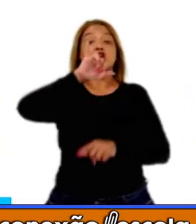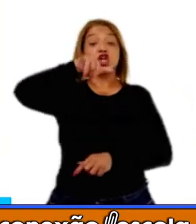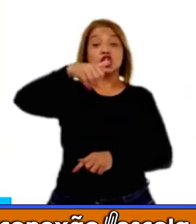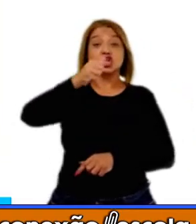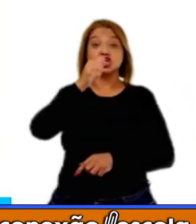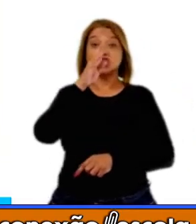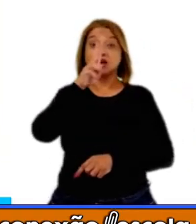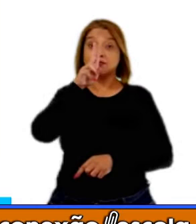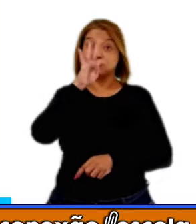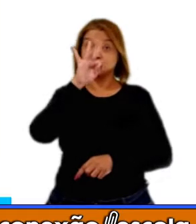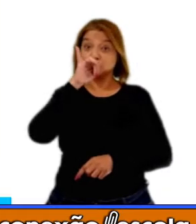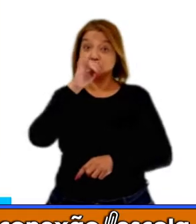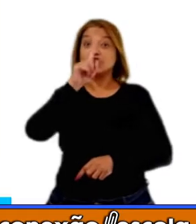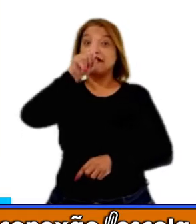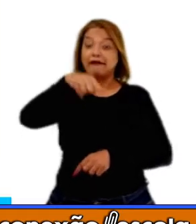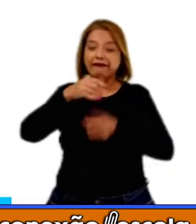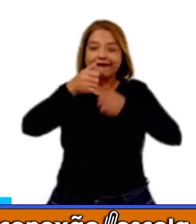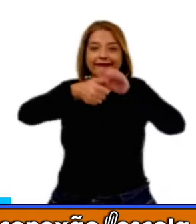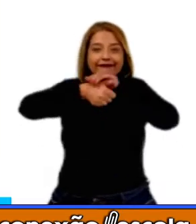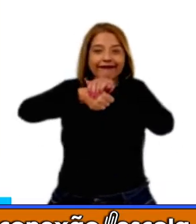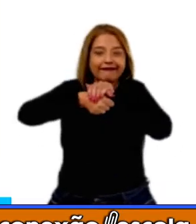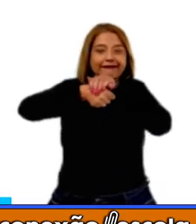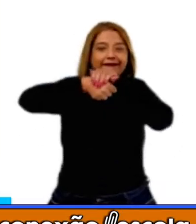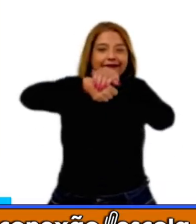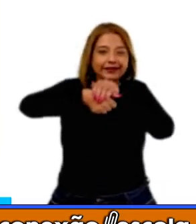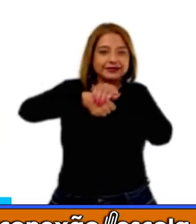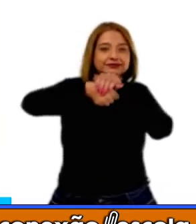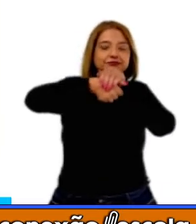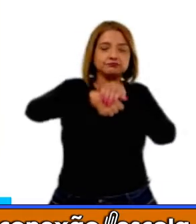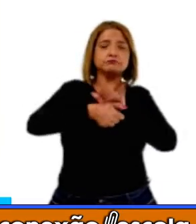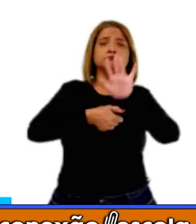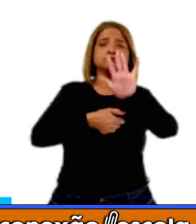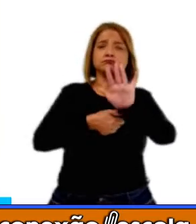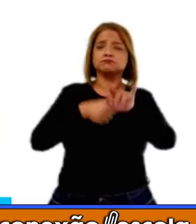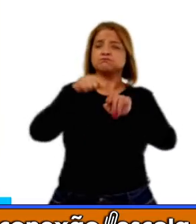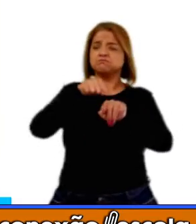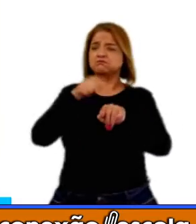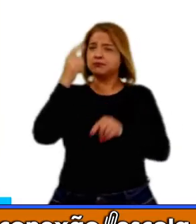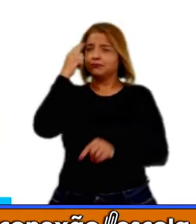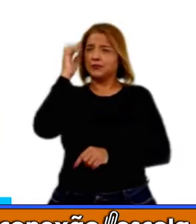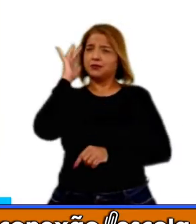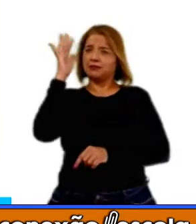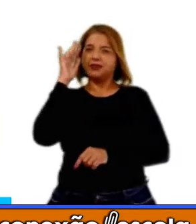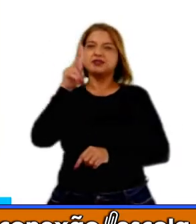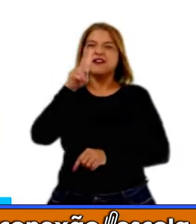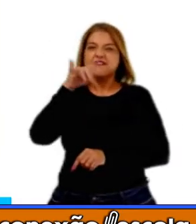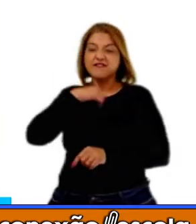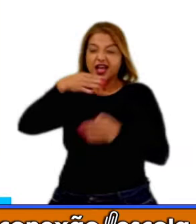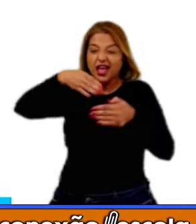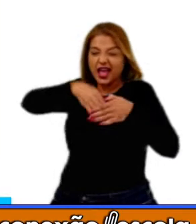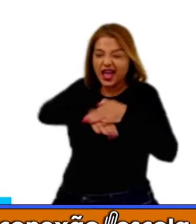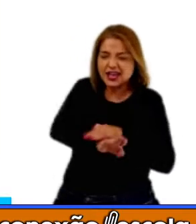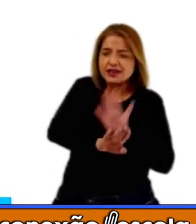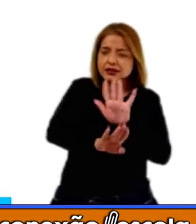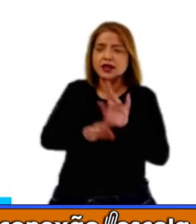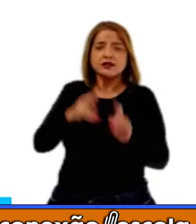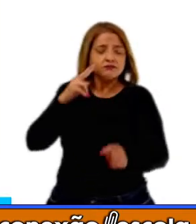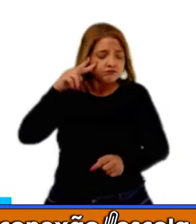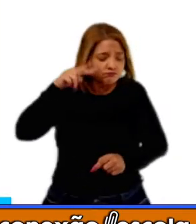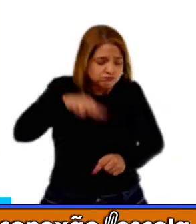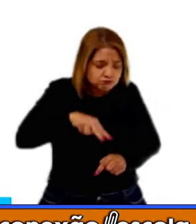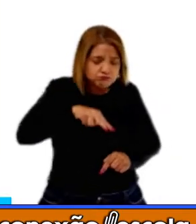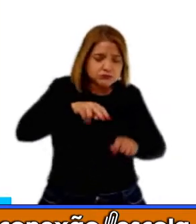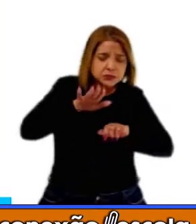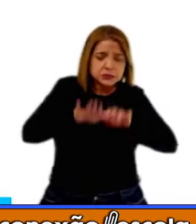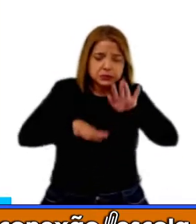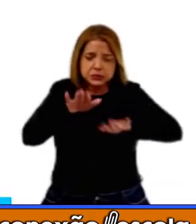o finório jabuti, antes de penetrar na toca, teve a lembrança de olhar para o chão. Viu na